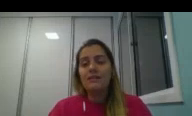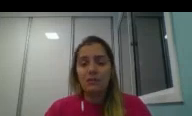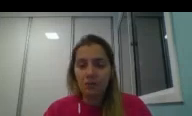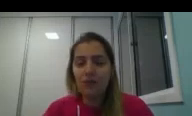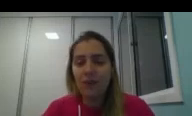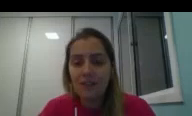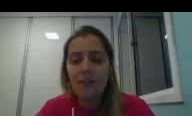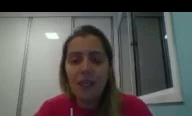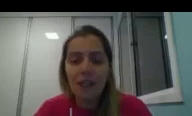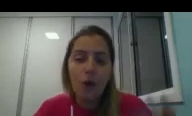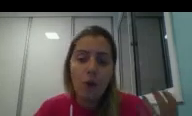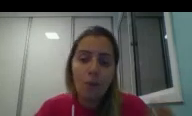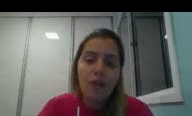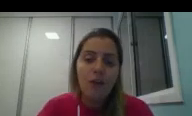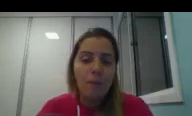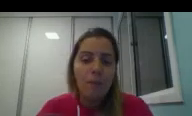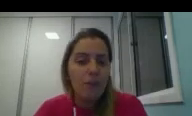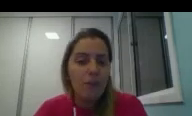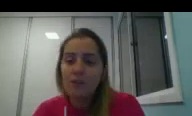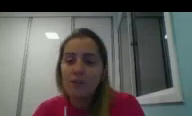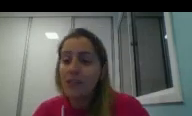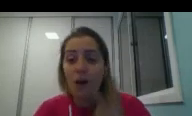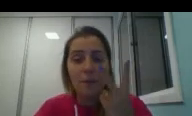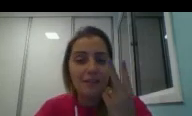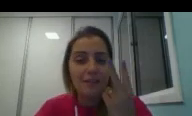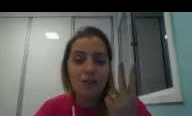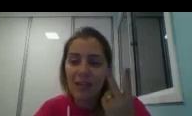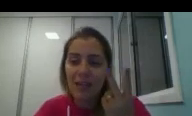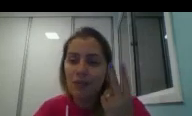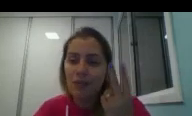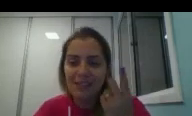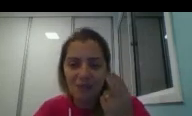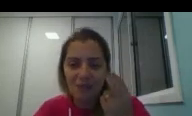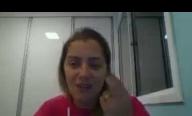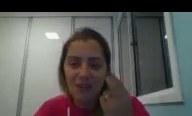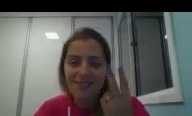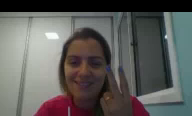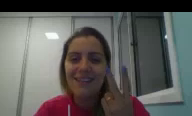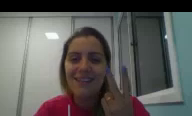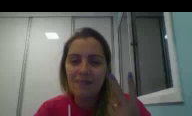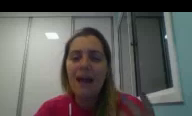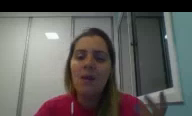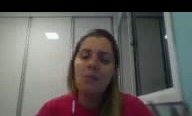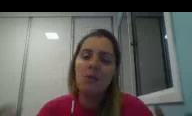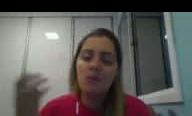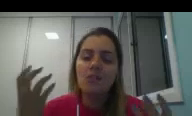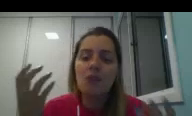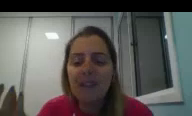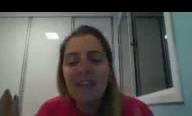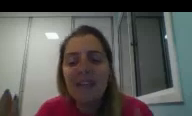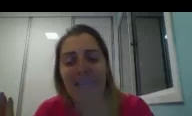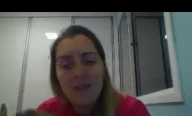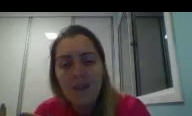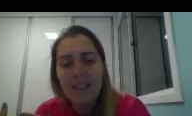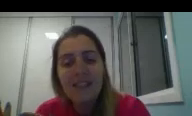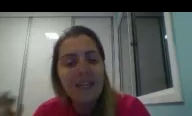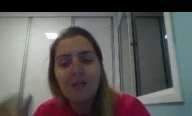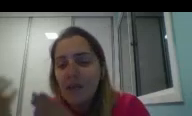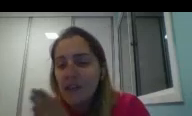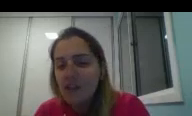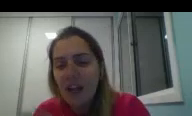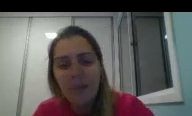essa mutação que foi transferida ou por mim ou pelo meu esposo, não precisou ser a mutação nos dois, tá? Por um dos dois,